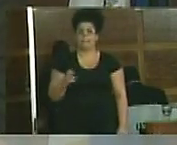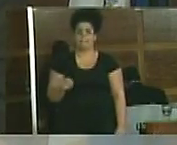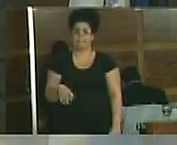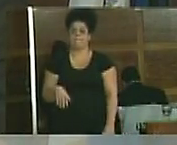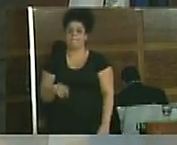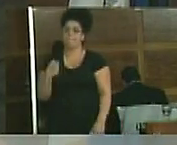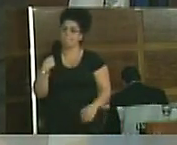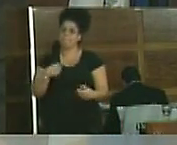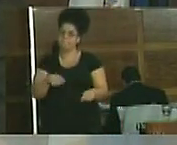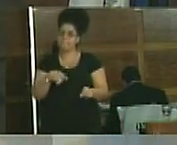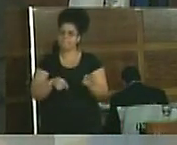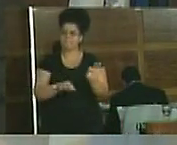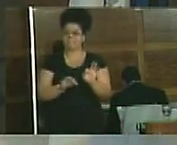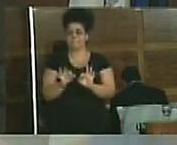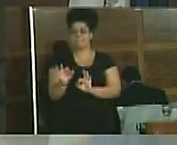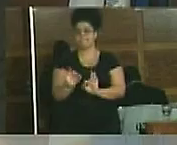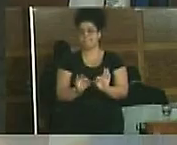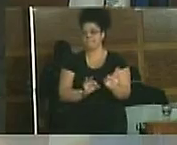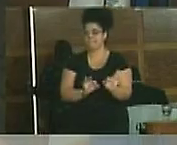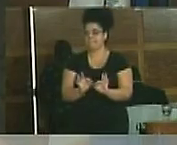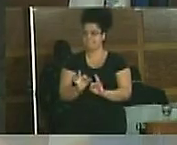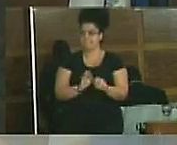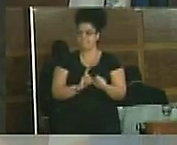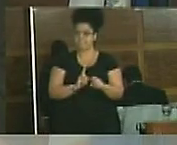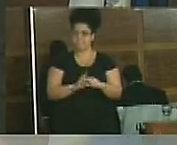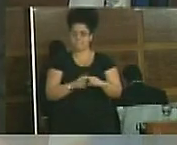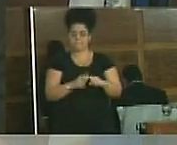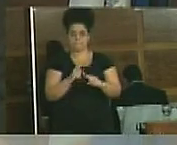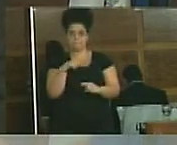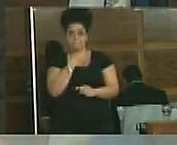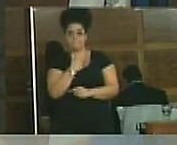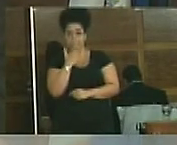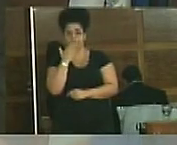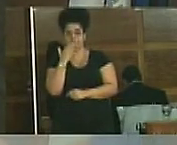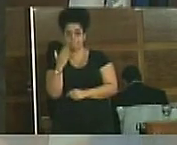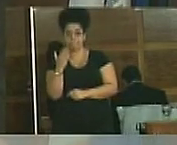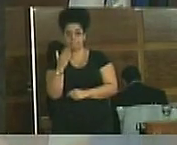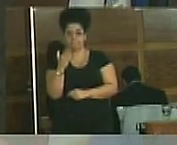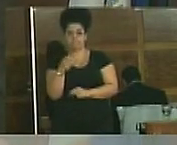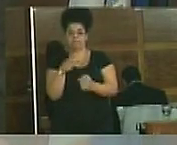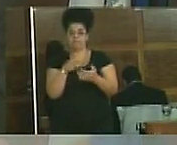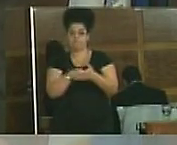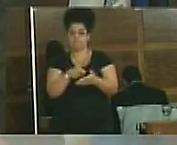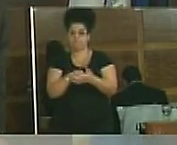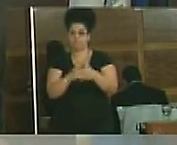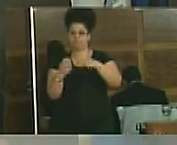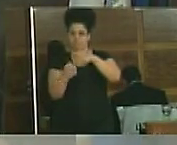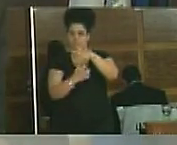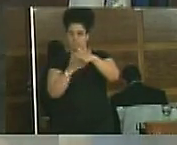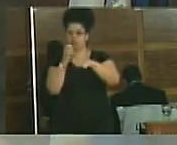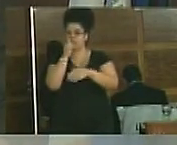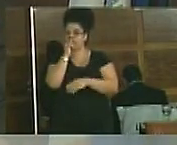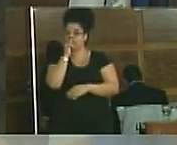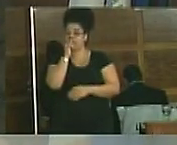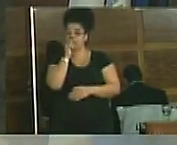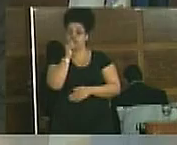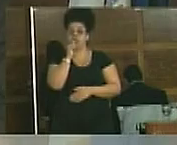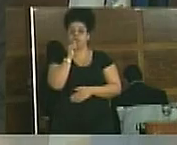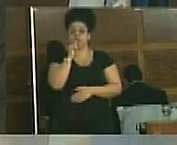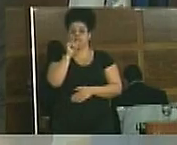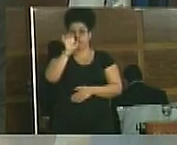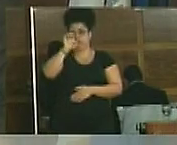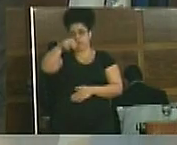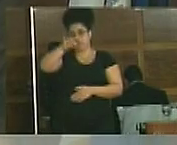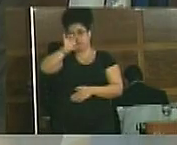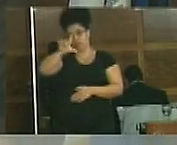que dar um jeito nessa casa de nós impormos que essa Enel, qualquer coisa que for, venha fazer esse